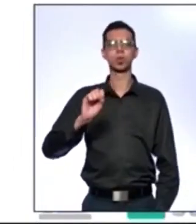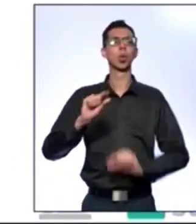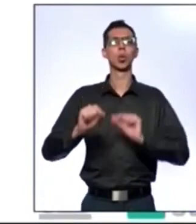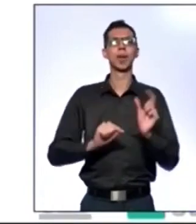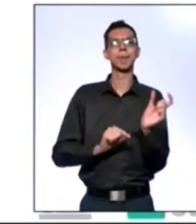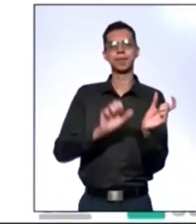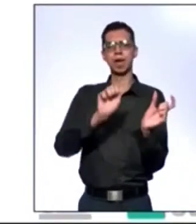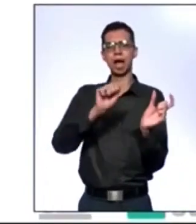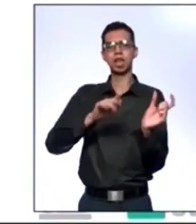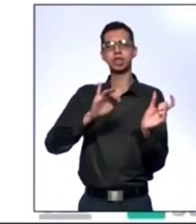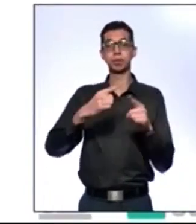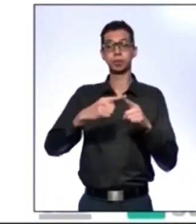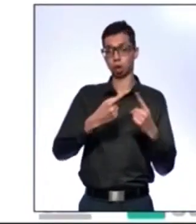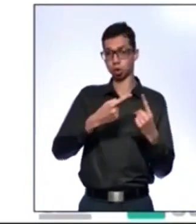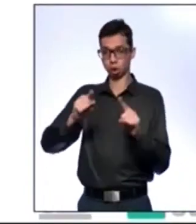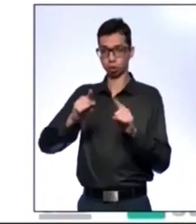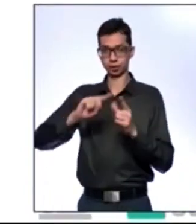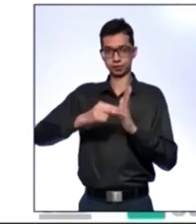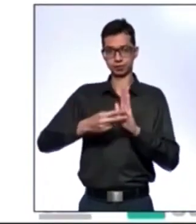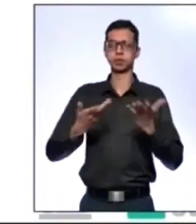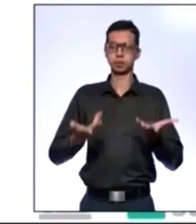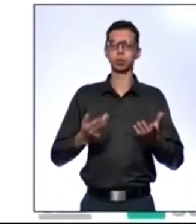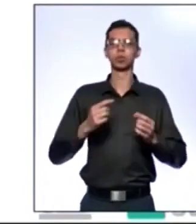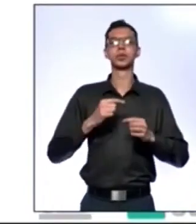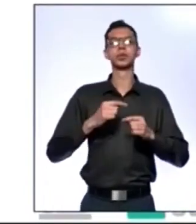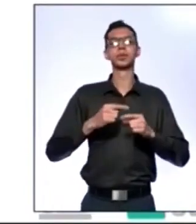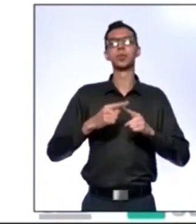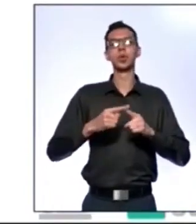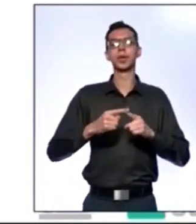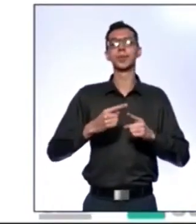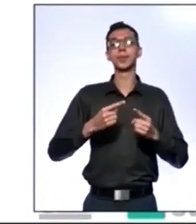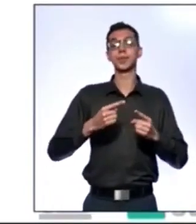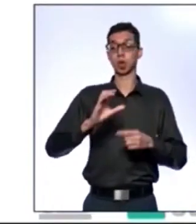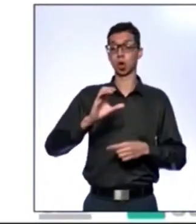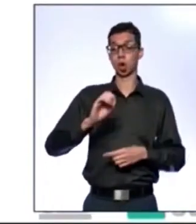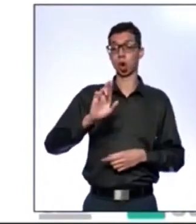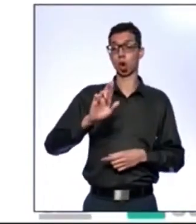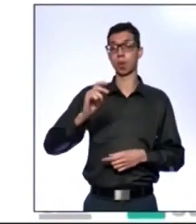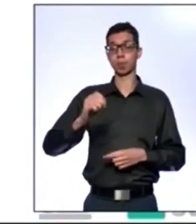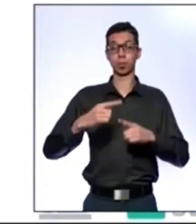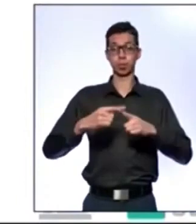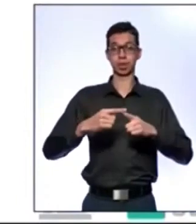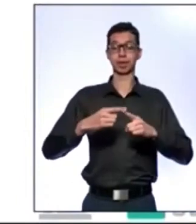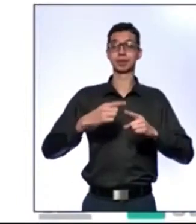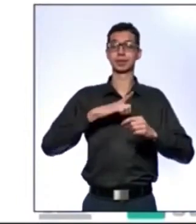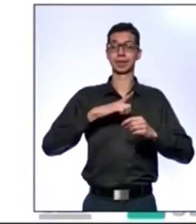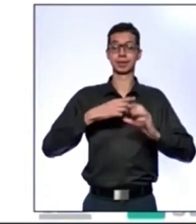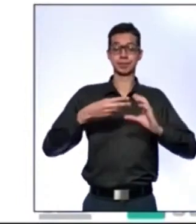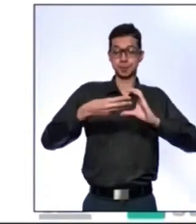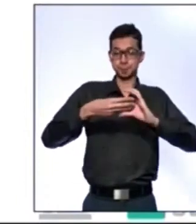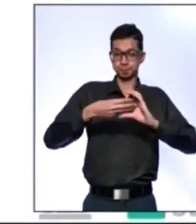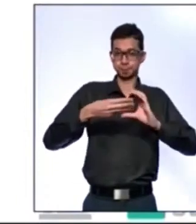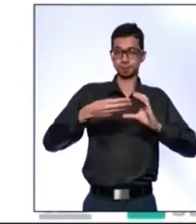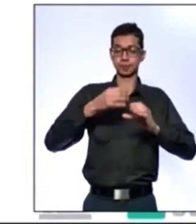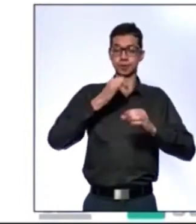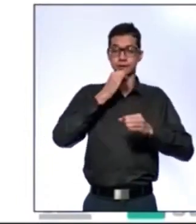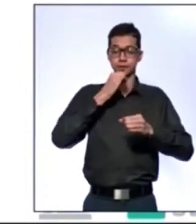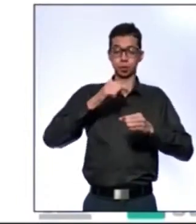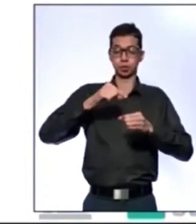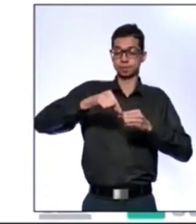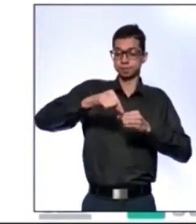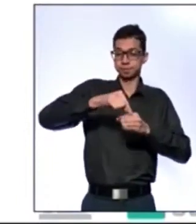é porque são moléculas de proteínas que agem contra o